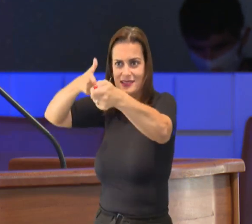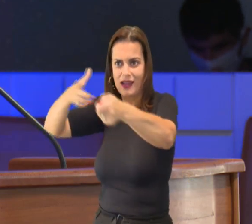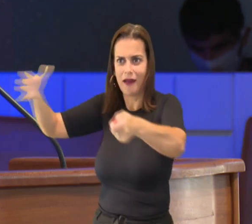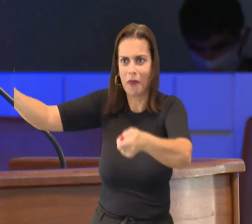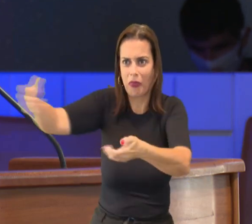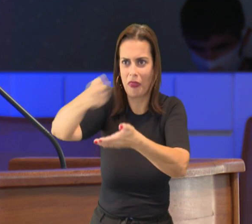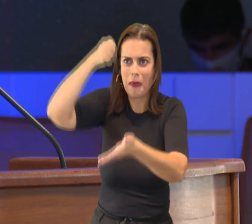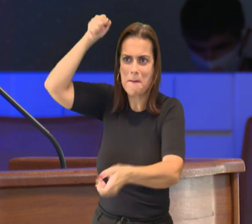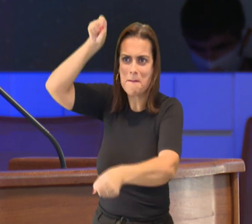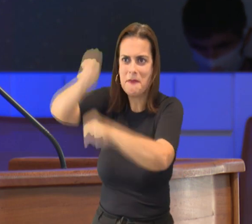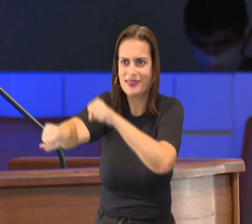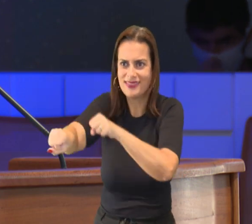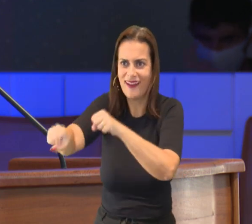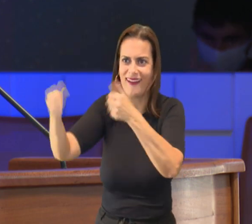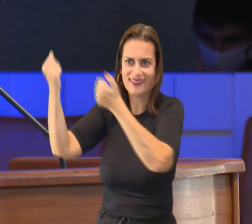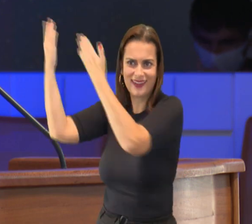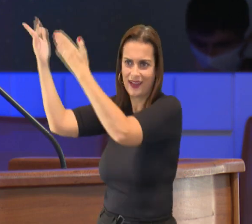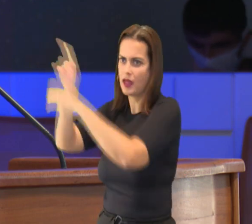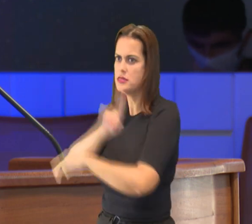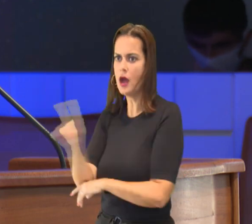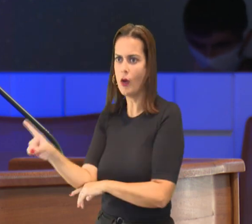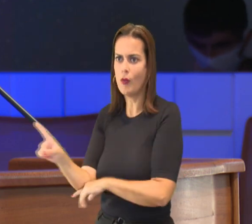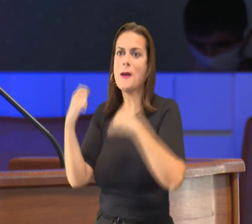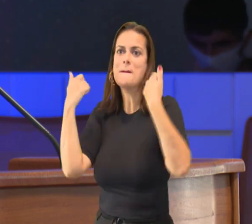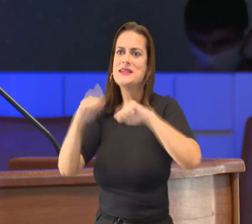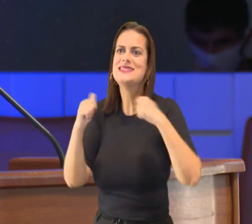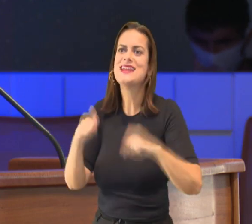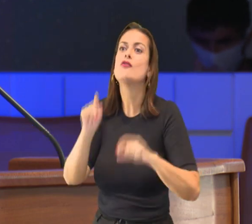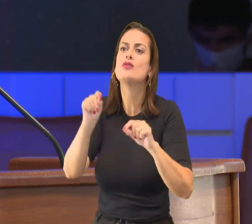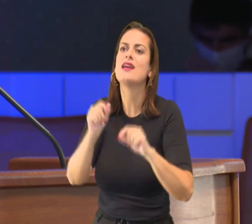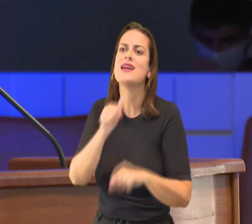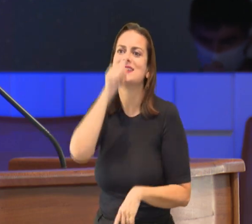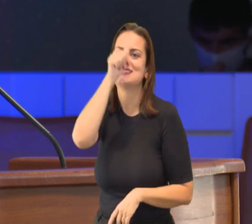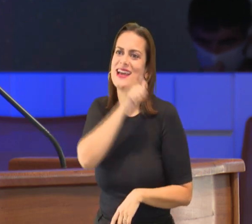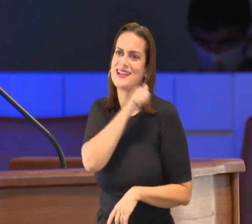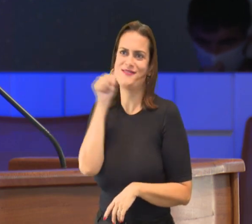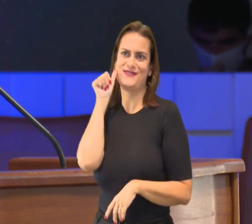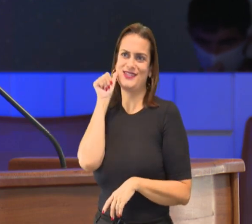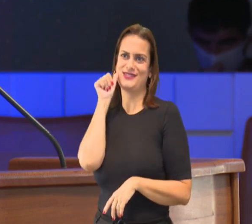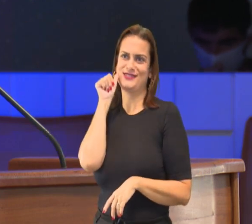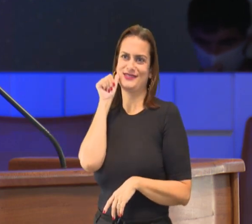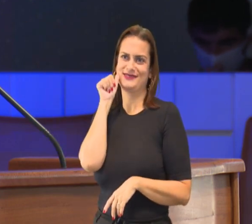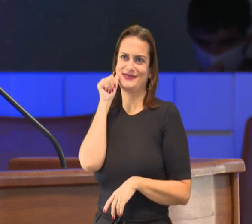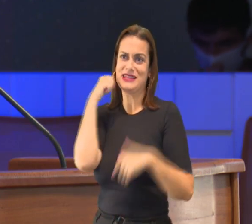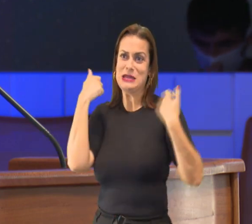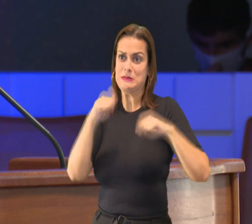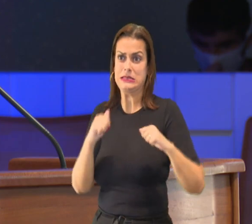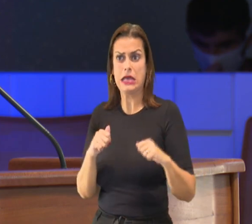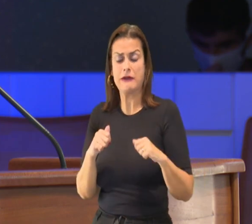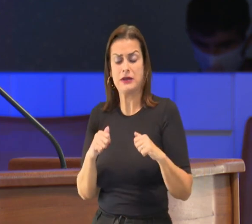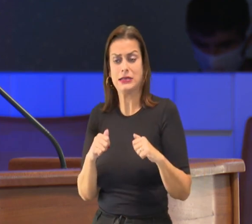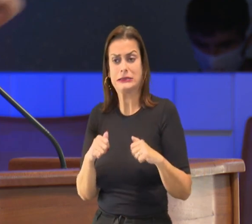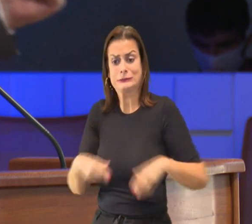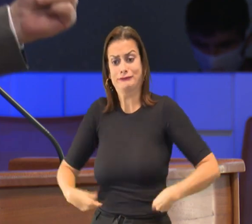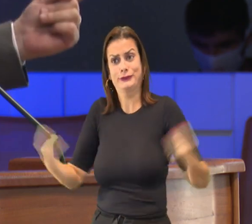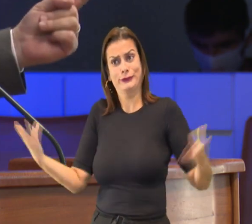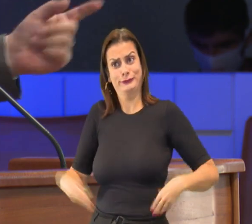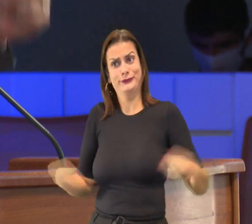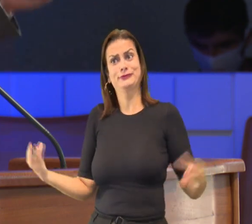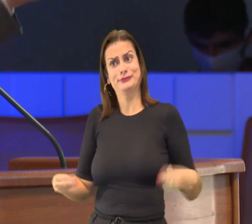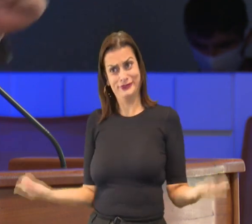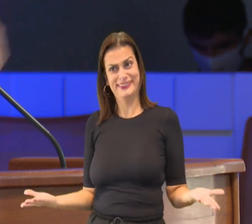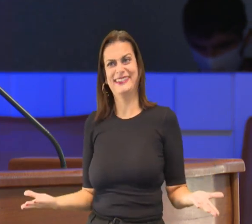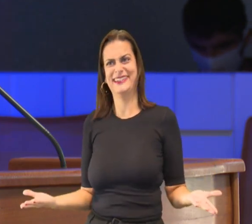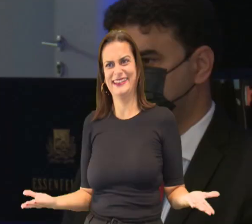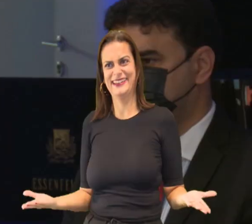rebanho. E era necessário então que o animal fosse do seu rebanho, para que ele pudesse sentir no bolso